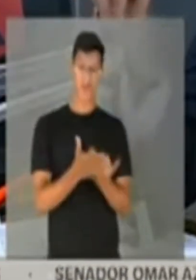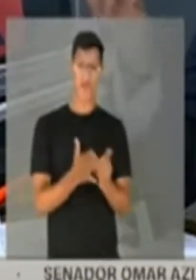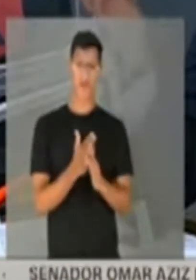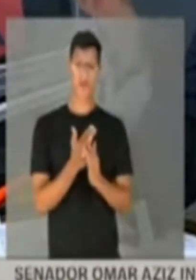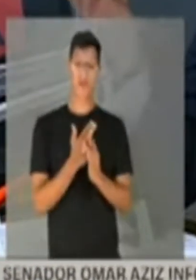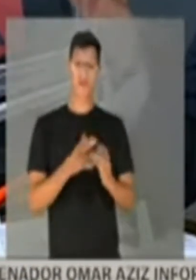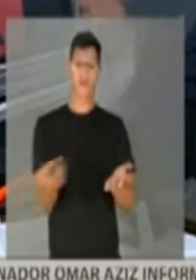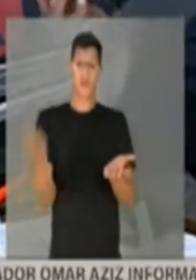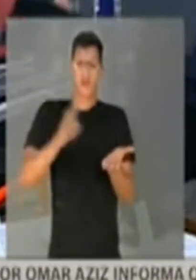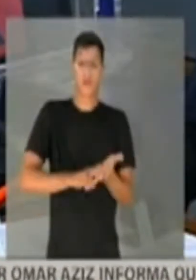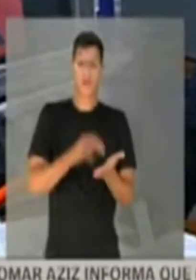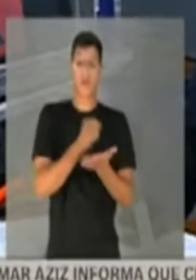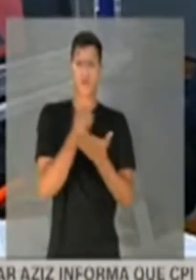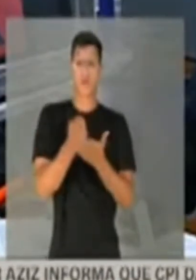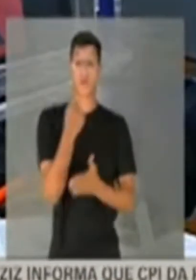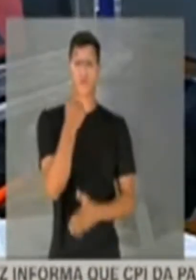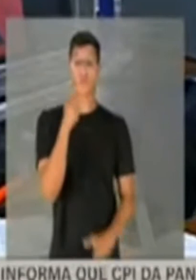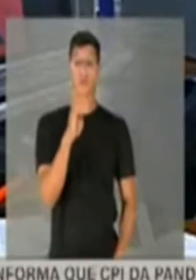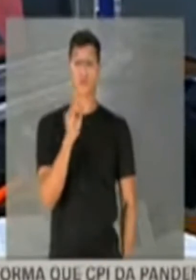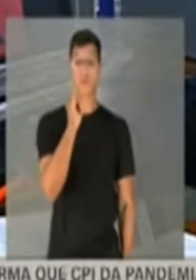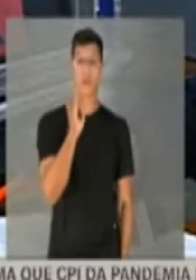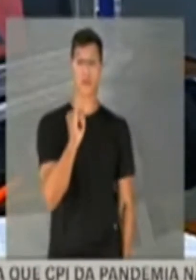para assumir um contrato de